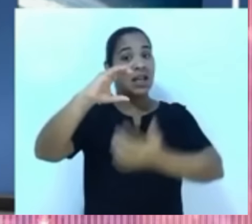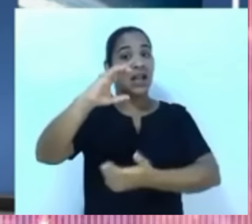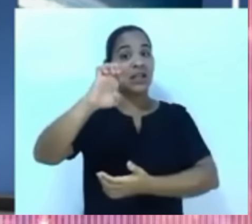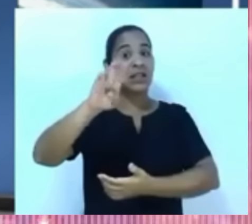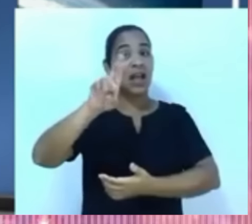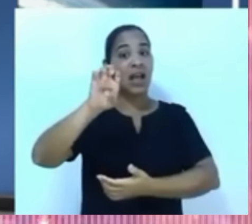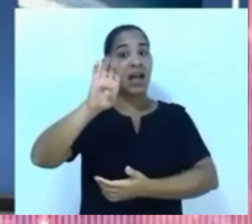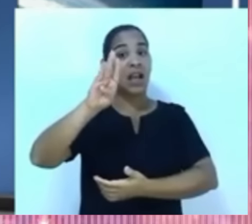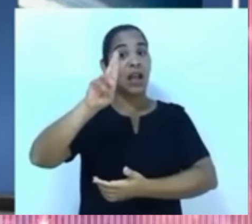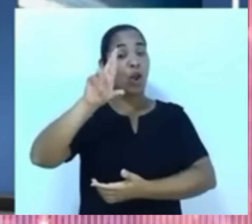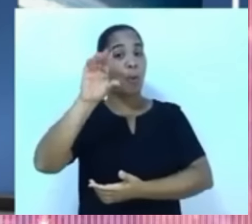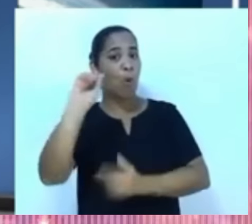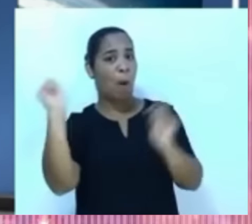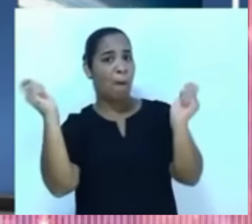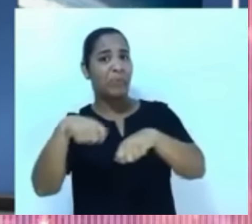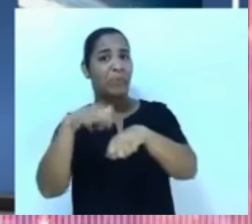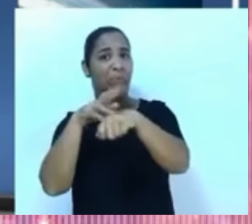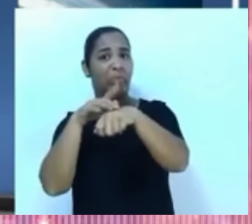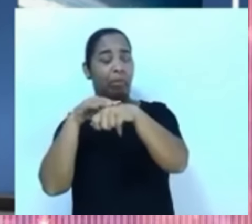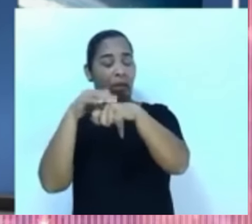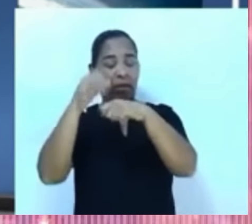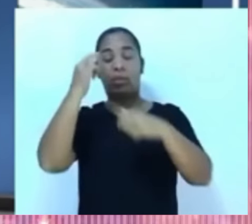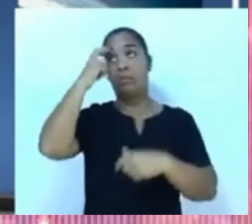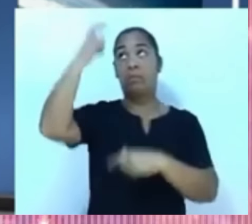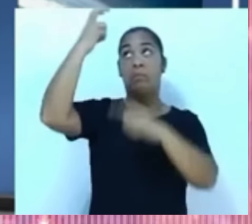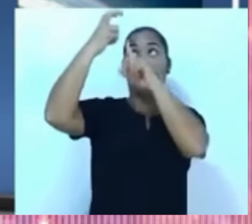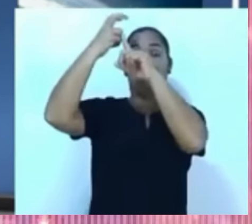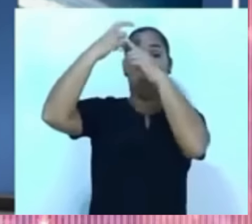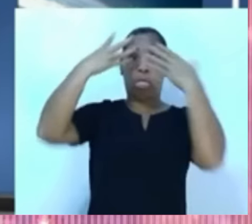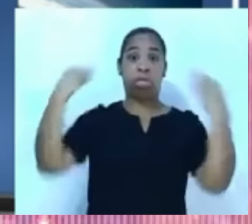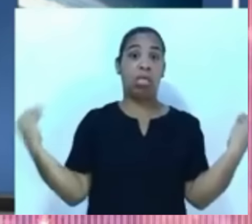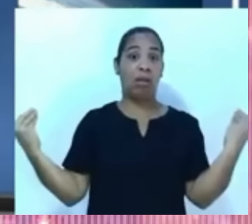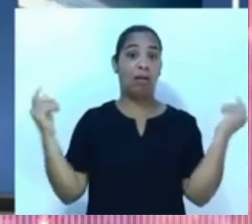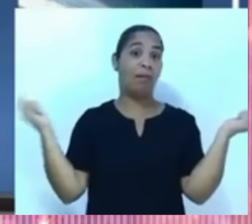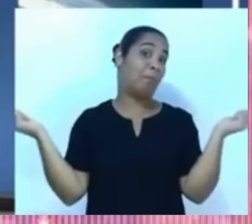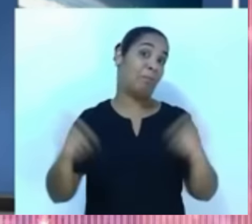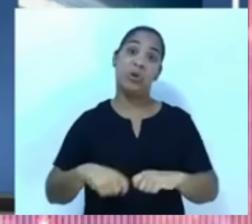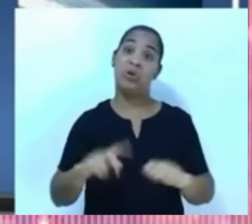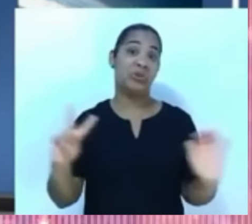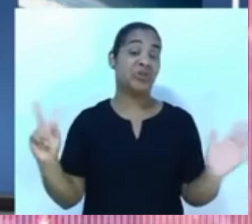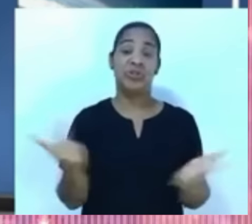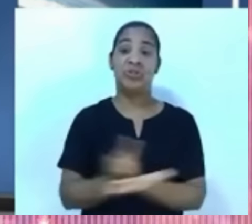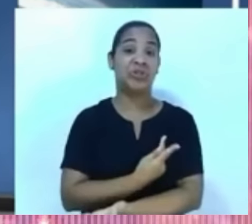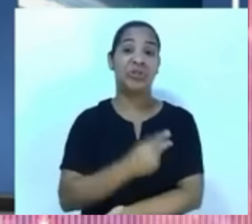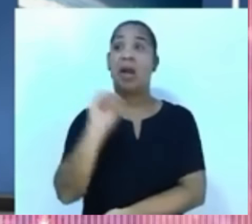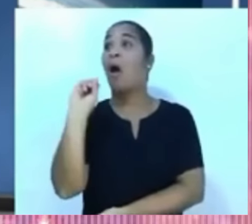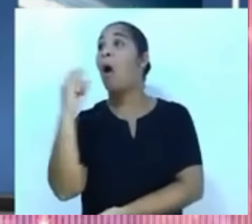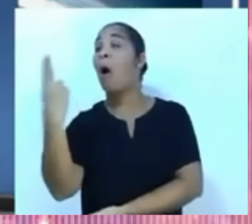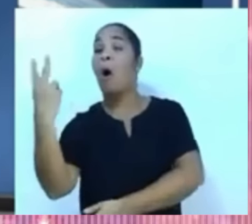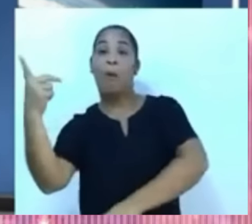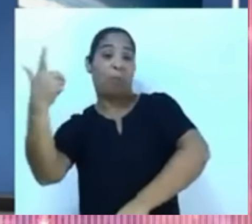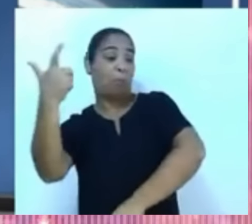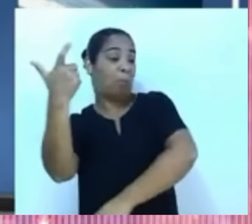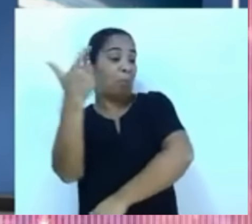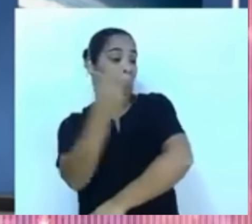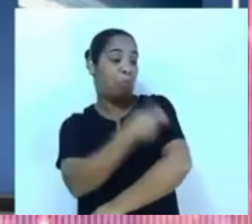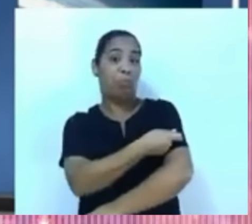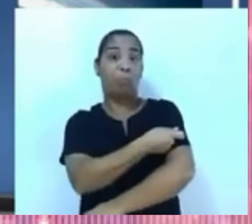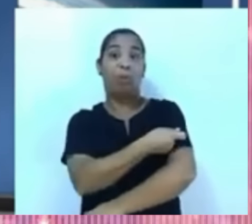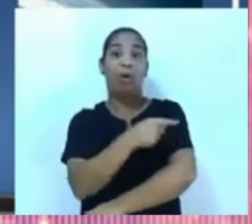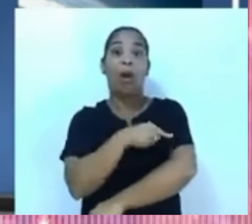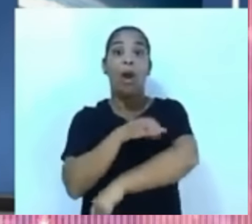emoção um pouco exagerada ou qualquer uma outra coisa um alfinete infectado que nós temos dele uma